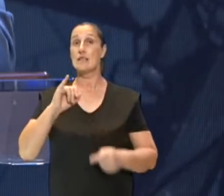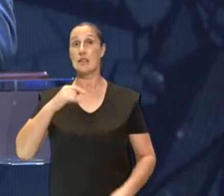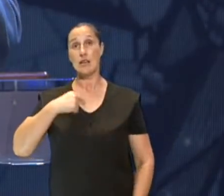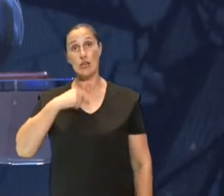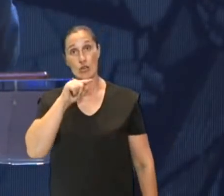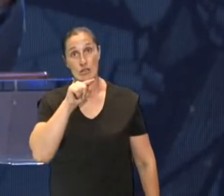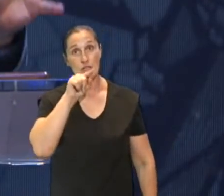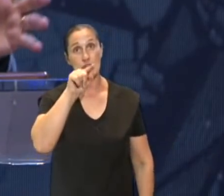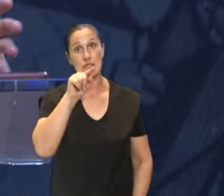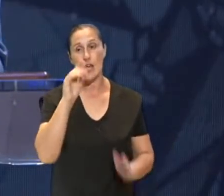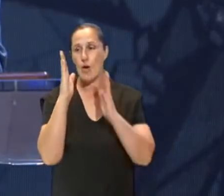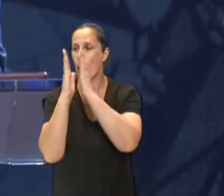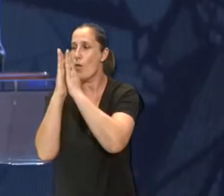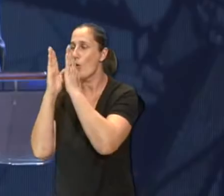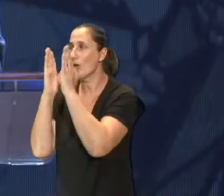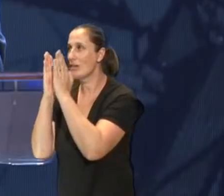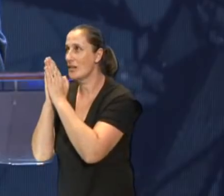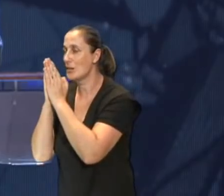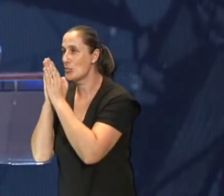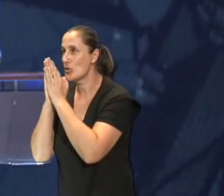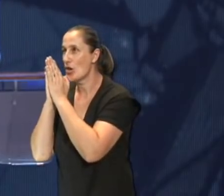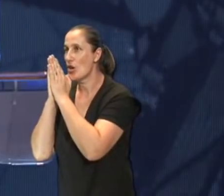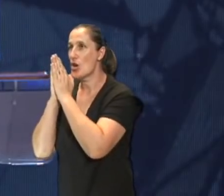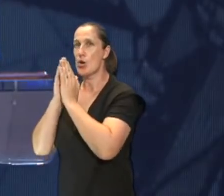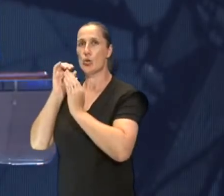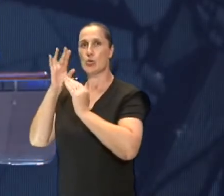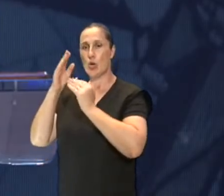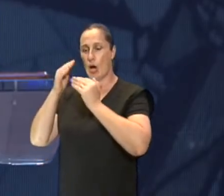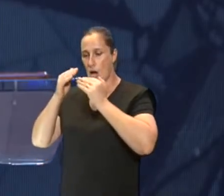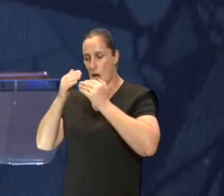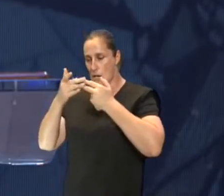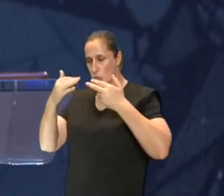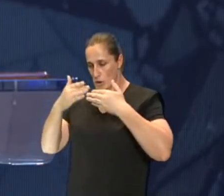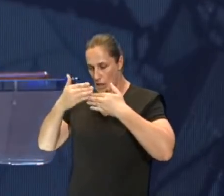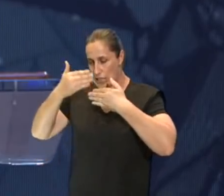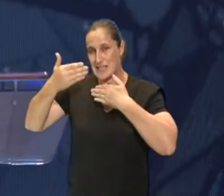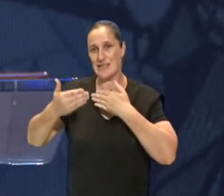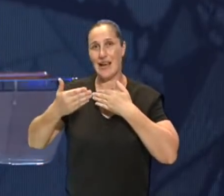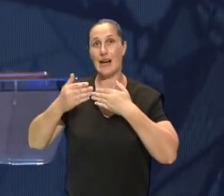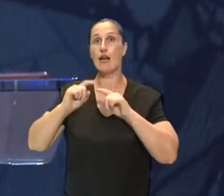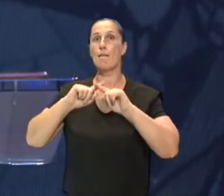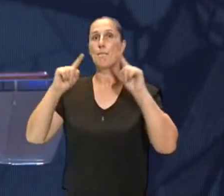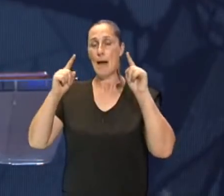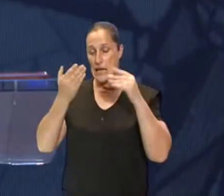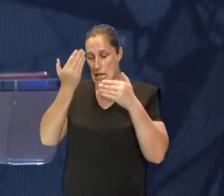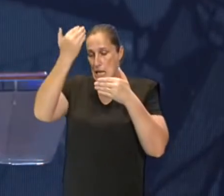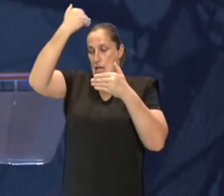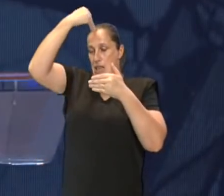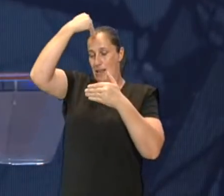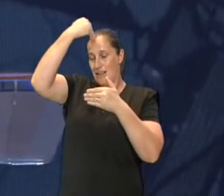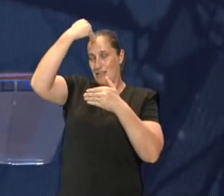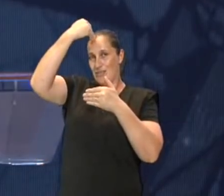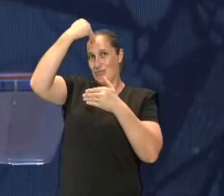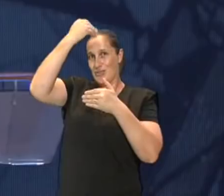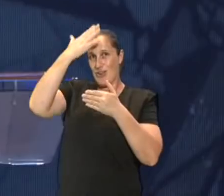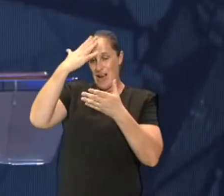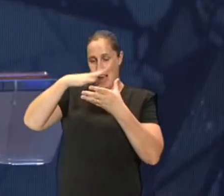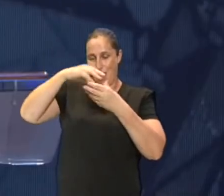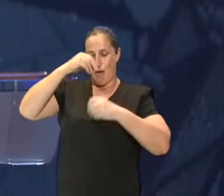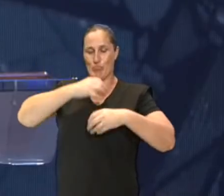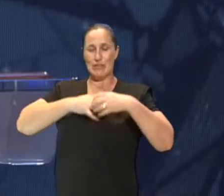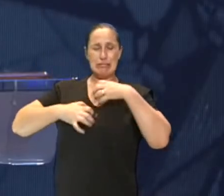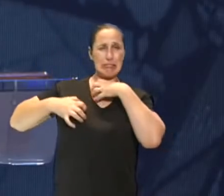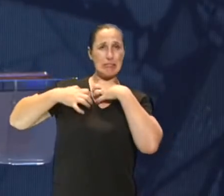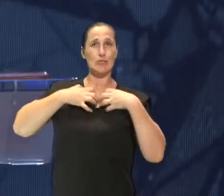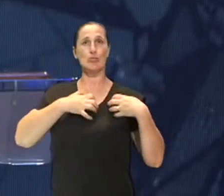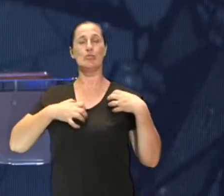apenas as circunstâncias externas são tratadas, mas angústias da alma também.